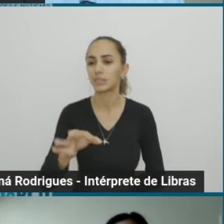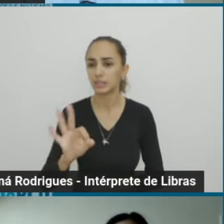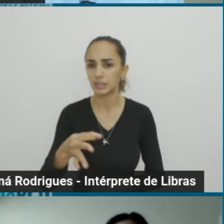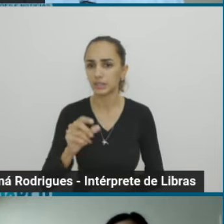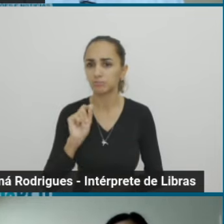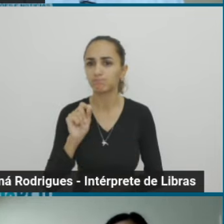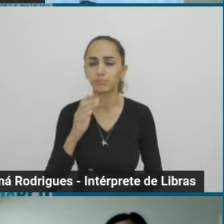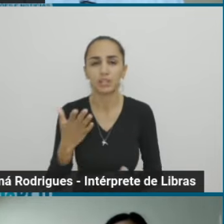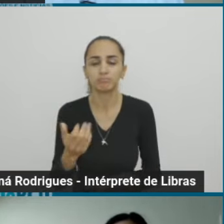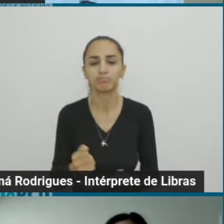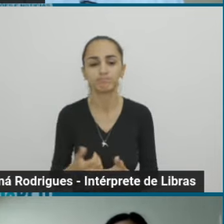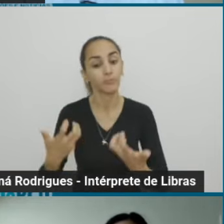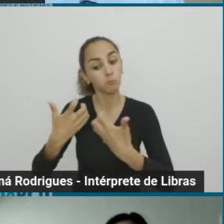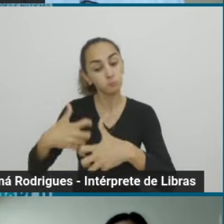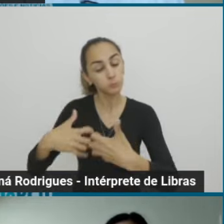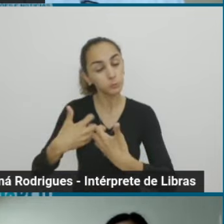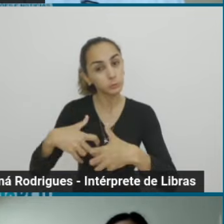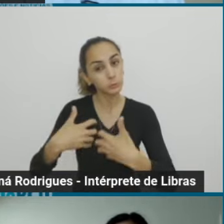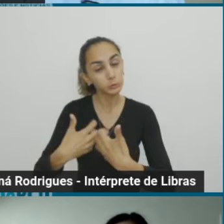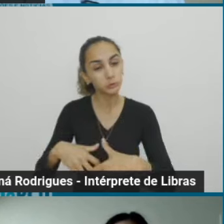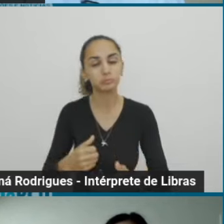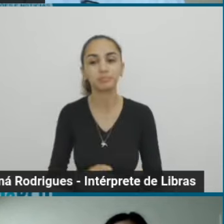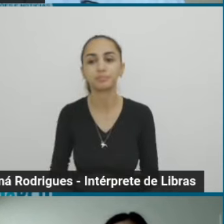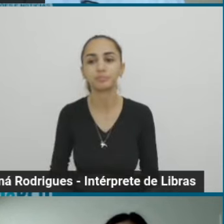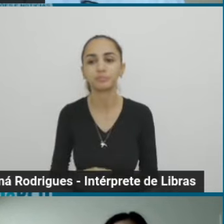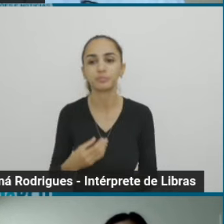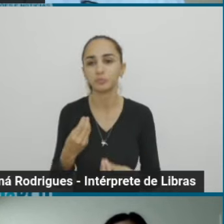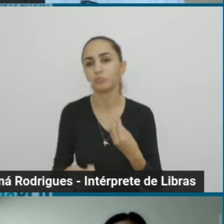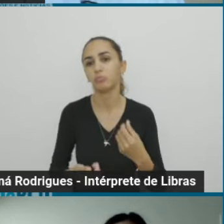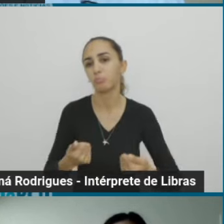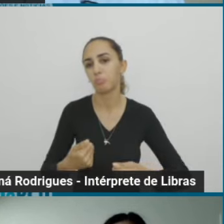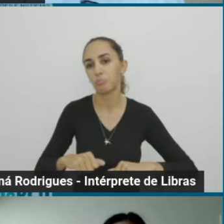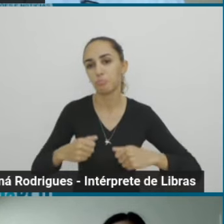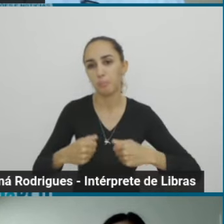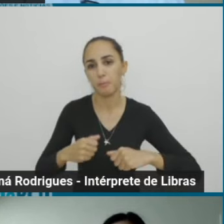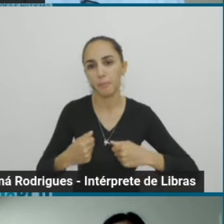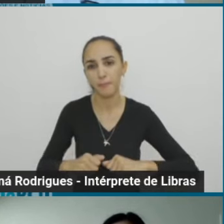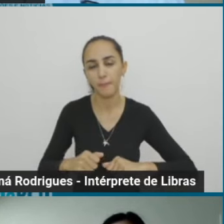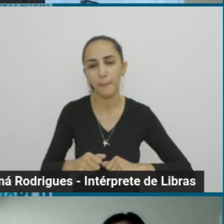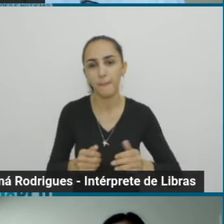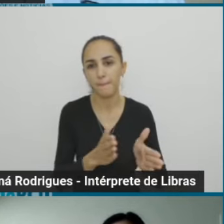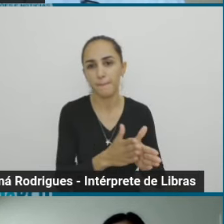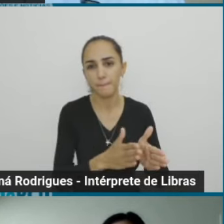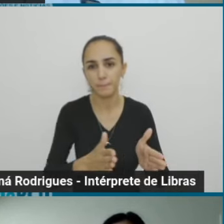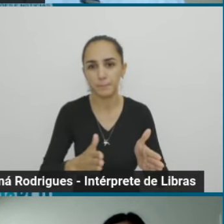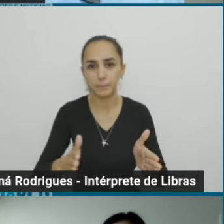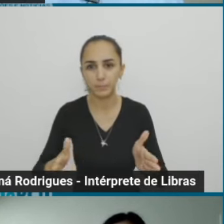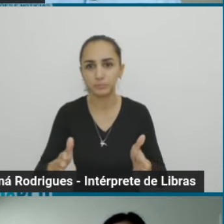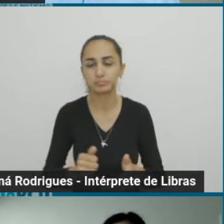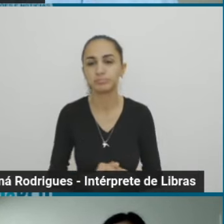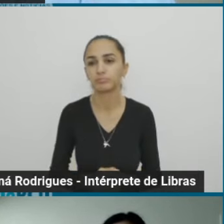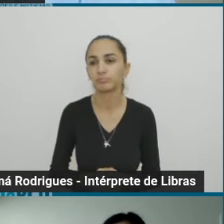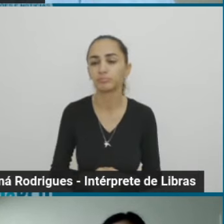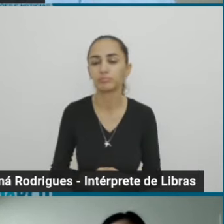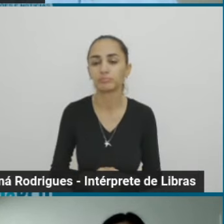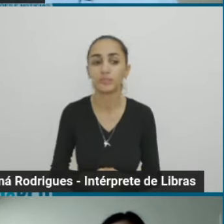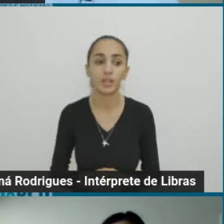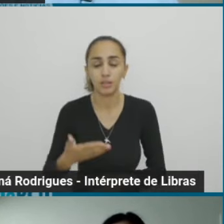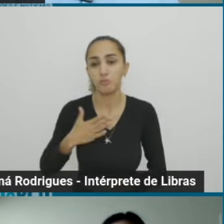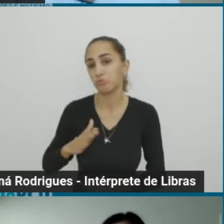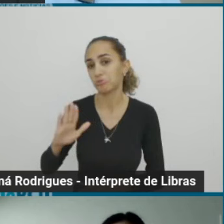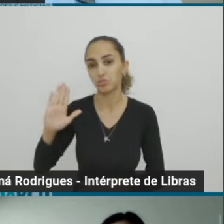enfim, funcionarão como precisam funcionar durante o período eleitoral. E em relação aos candidatos, é